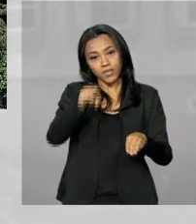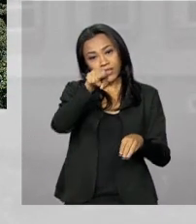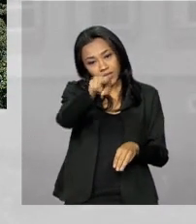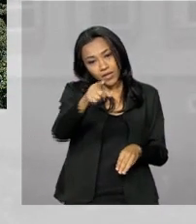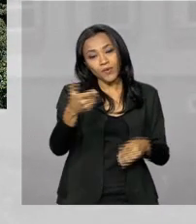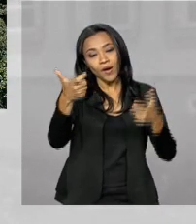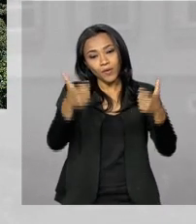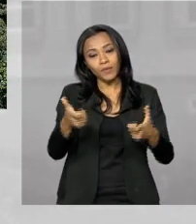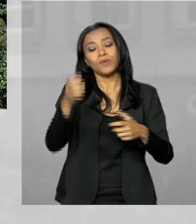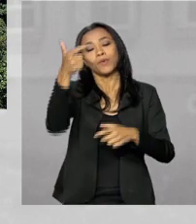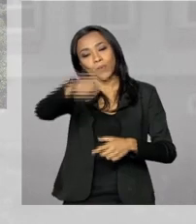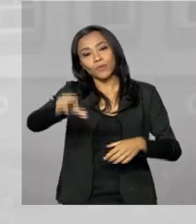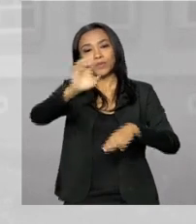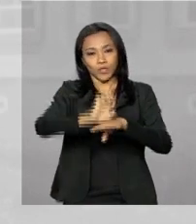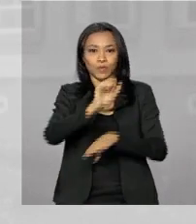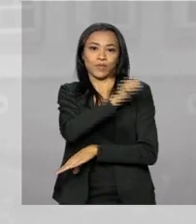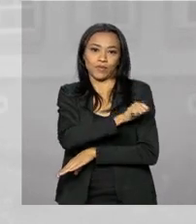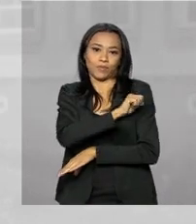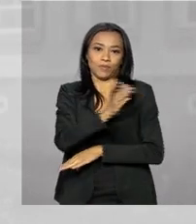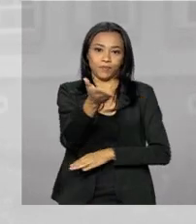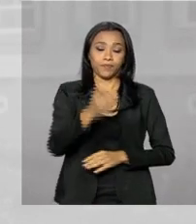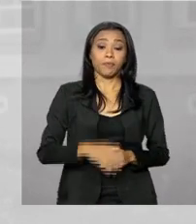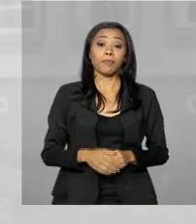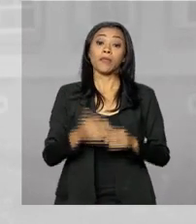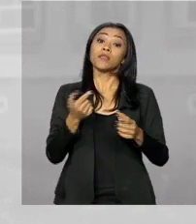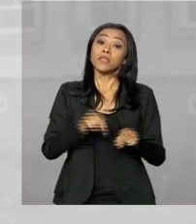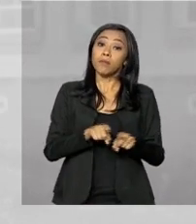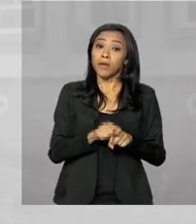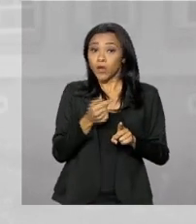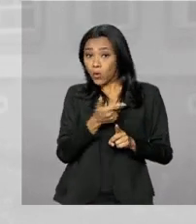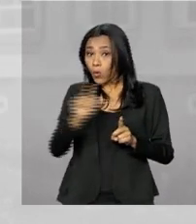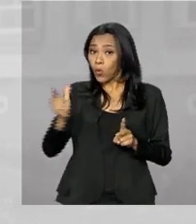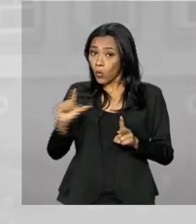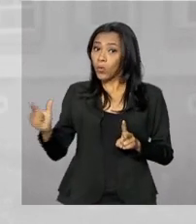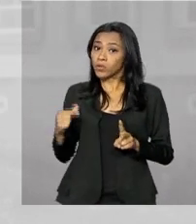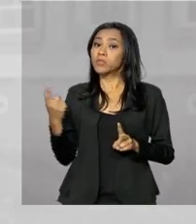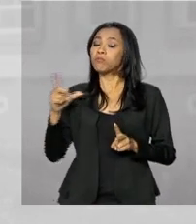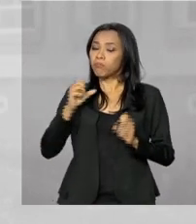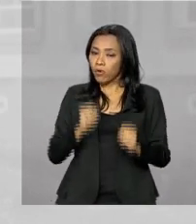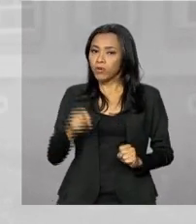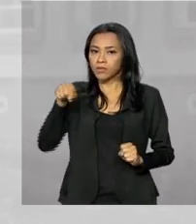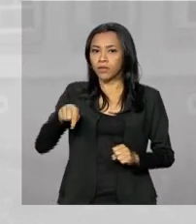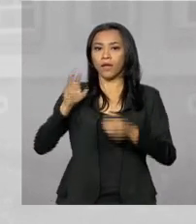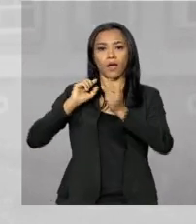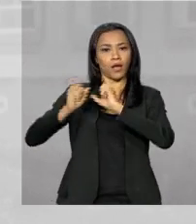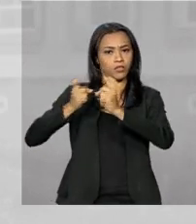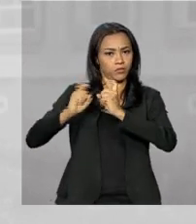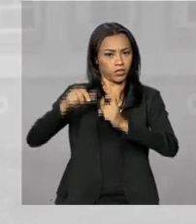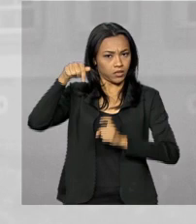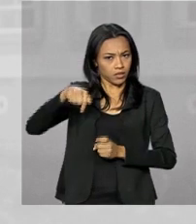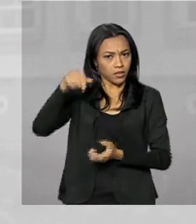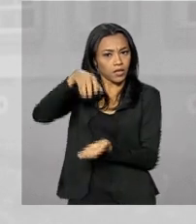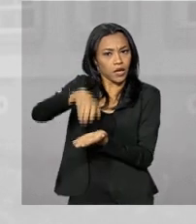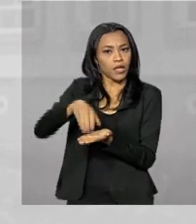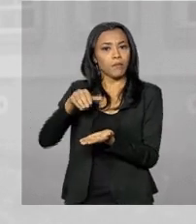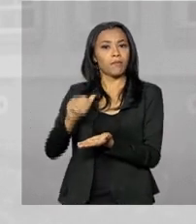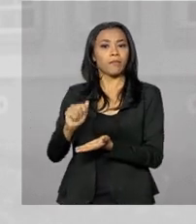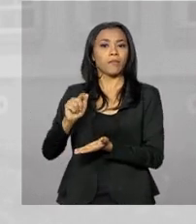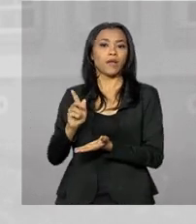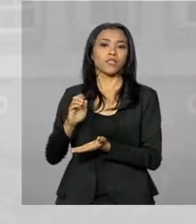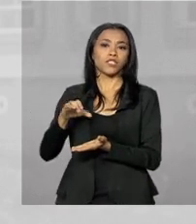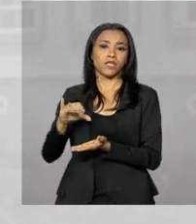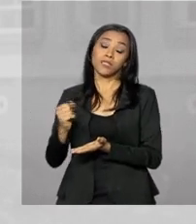artes no rio de janeiro outras instituições também poderão ser administradas pela agência a partir de assinatura de